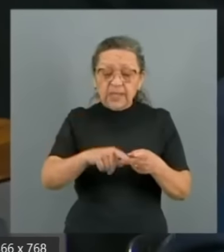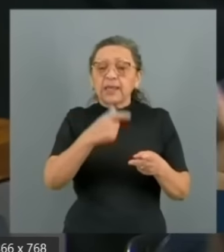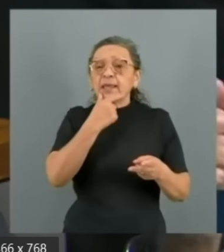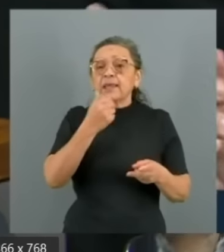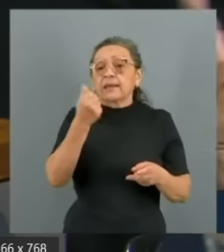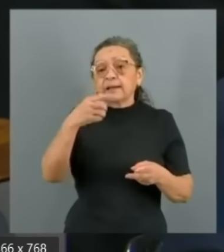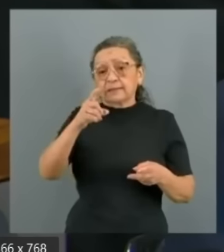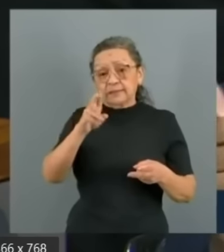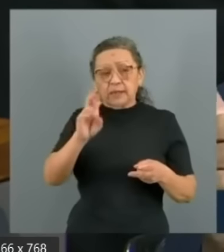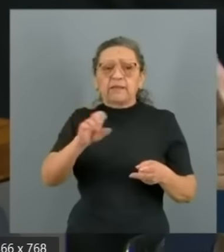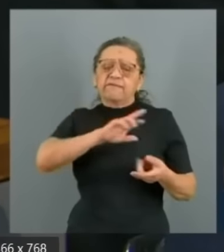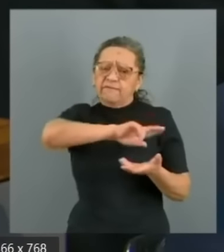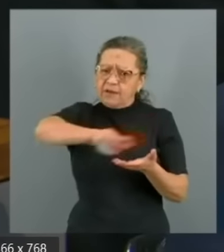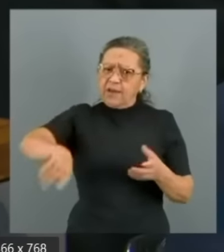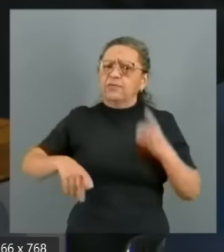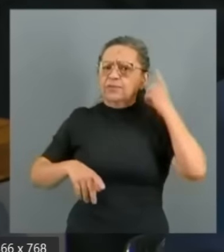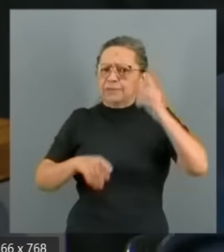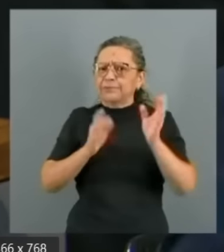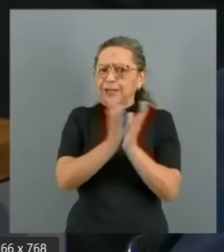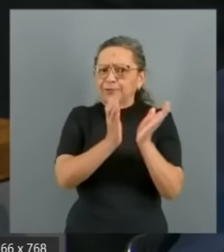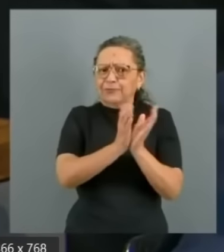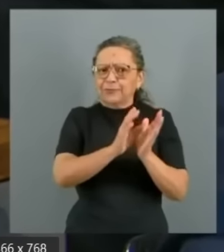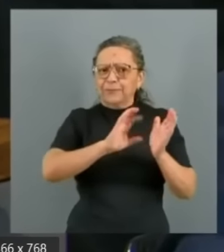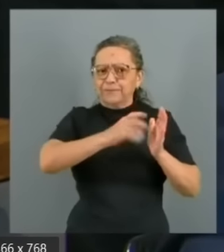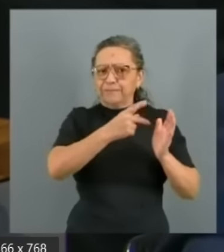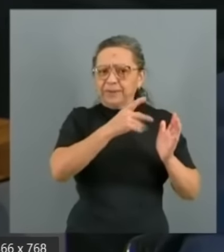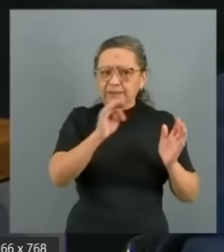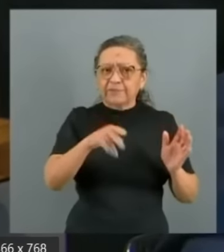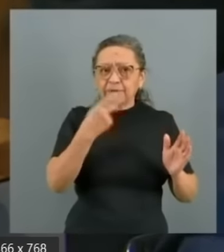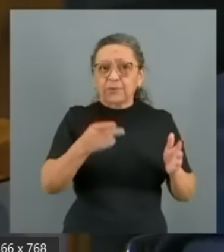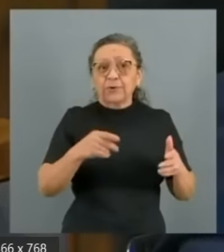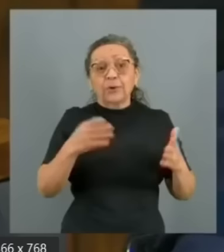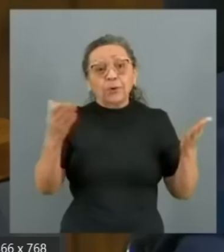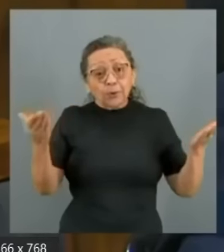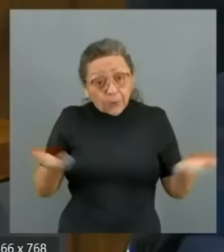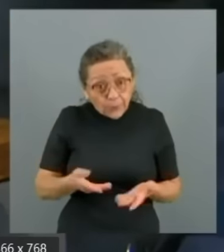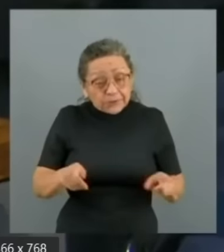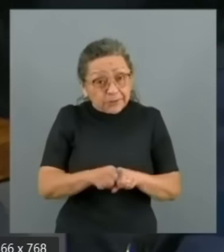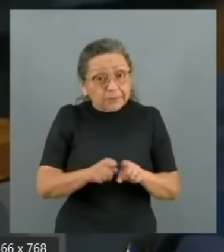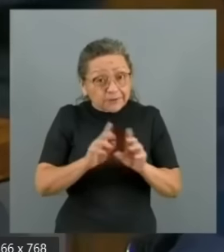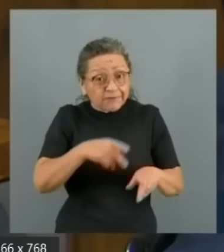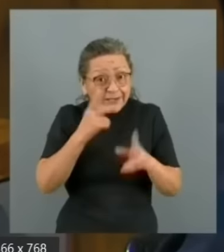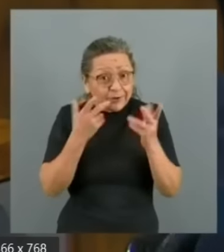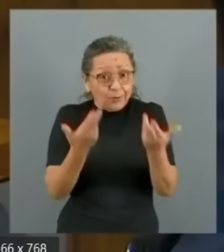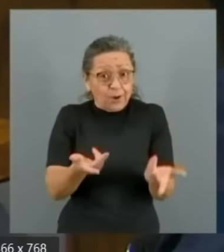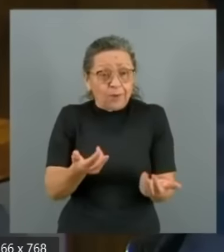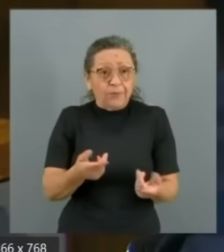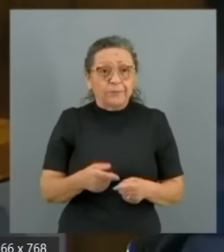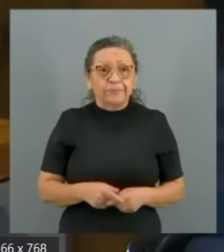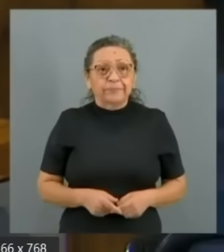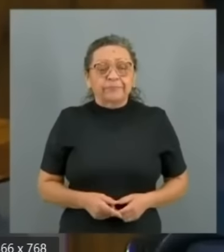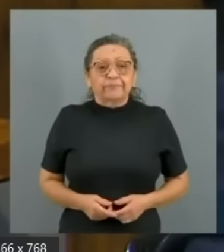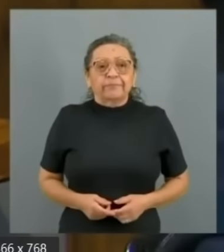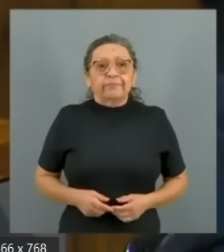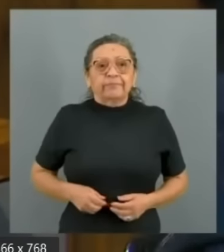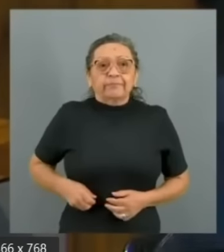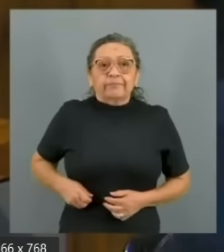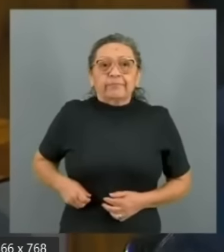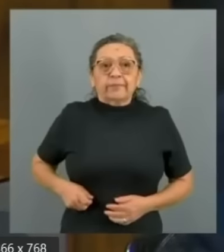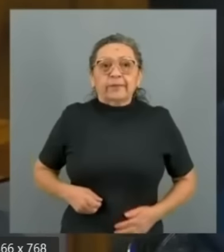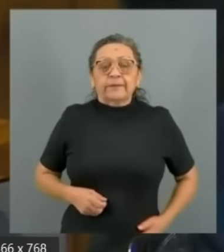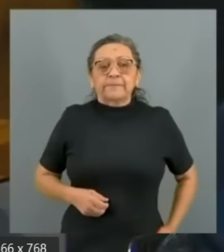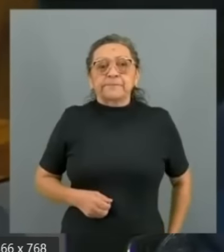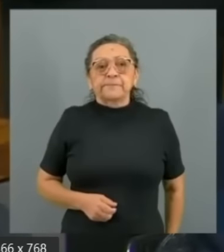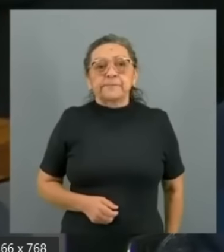vários deputados do governo. Inclusive hoje, aqui na sessão de hoje, né, um deputado faz essa afirmação de forma